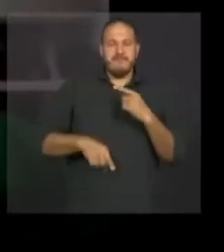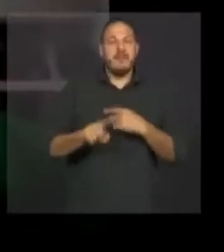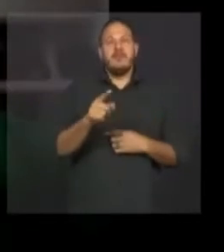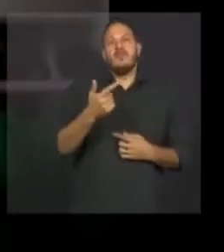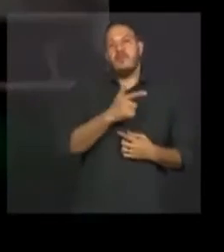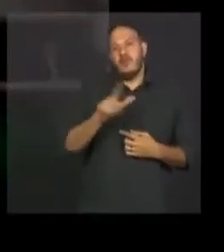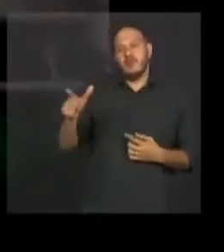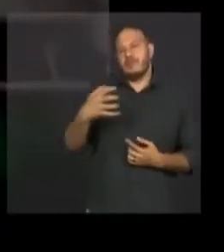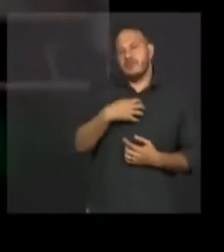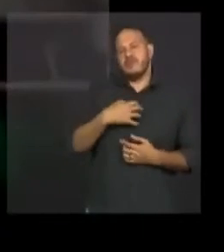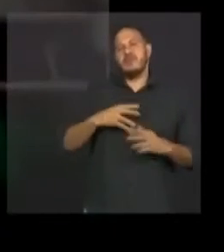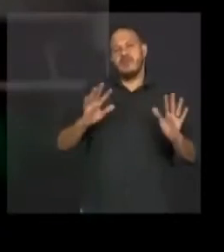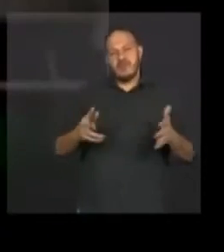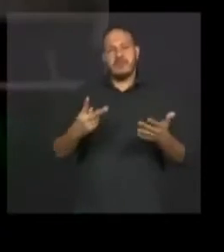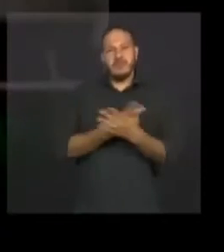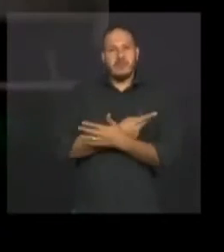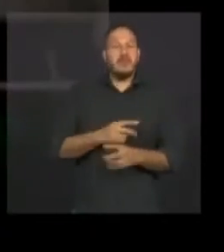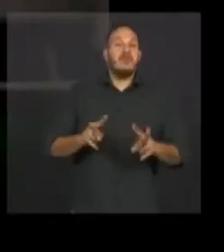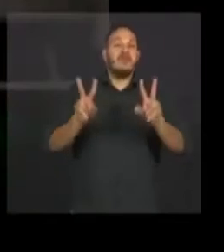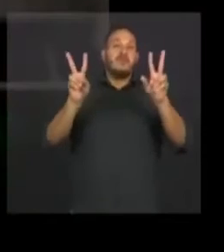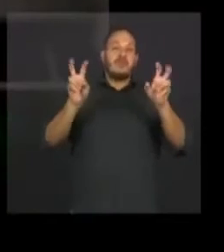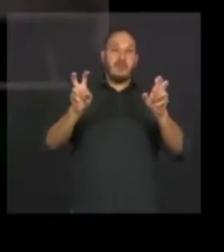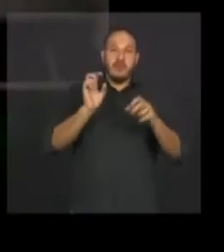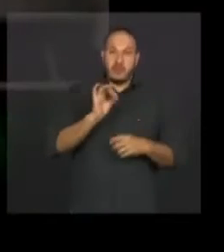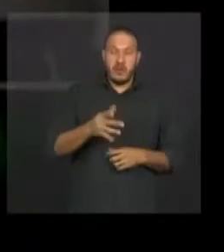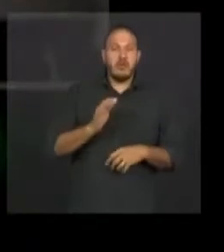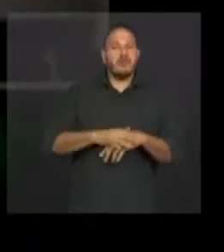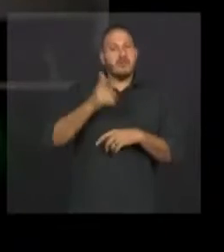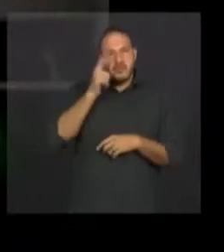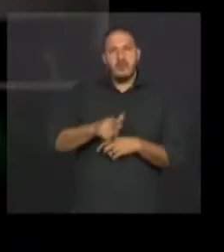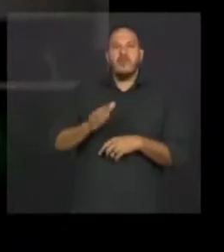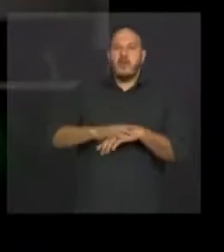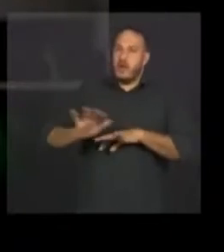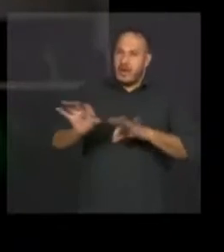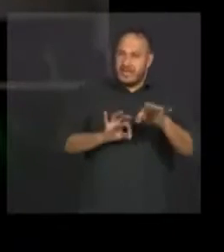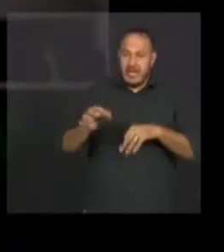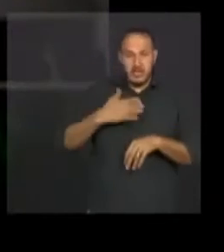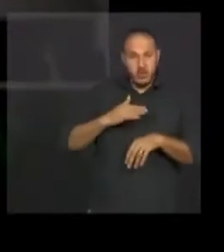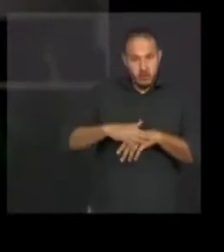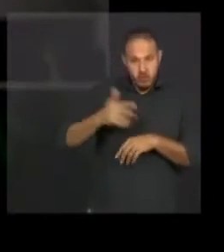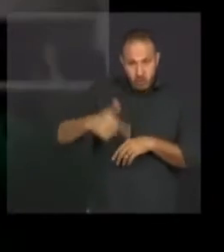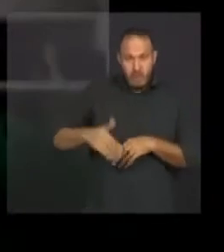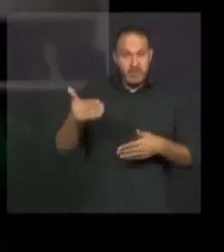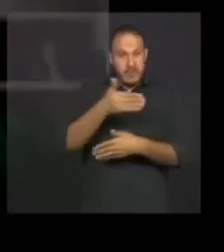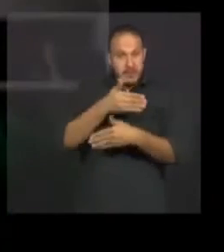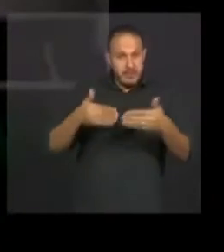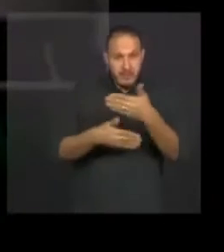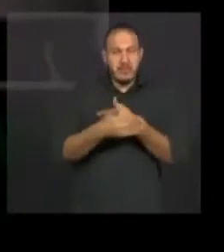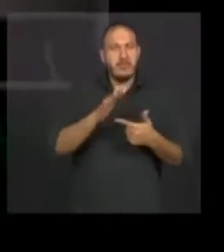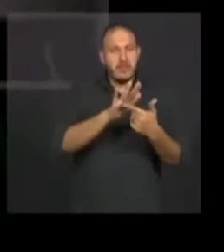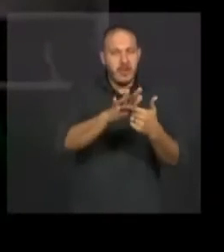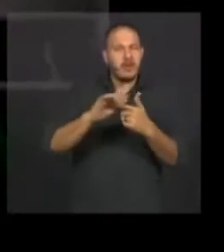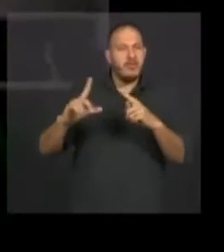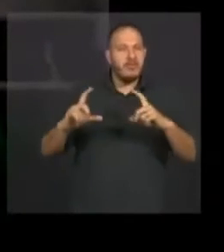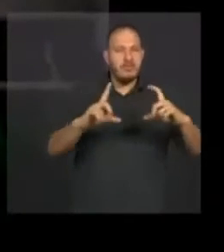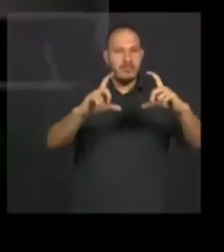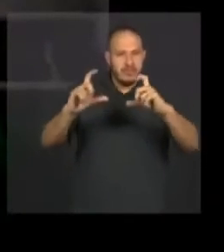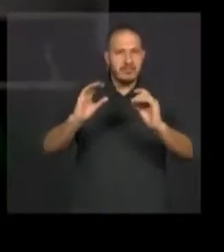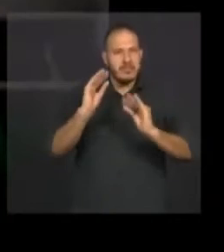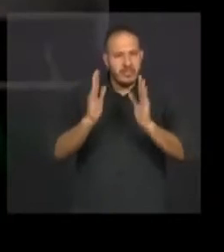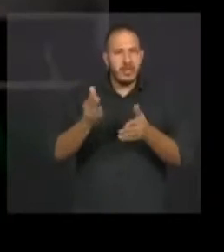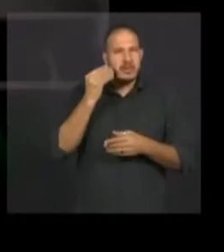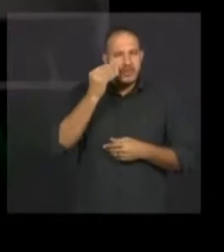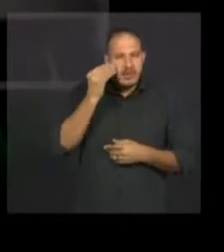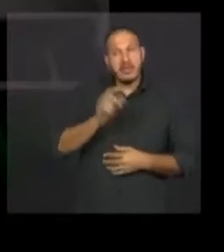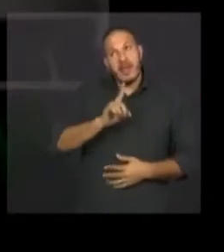outra ocasião em que eu trate só disso, organizar de novo a minha apresentação e mostrar, inclusive, algumas ilustrações dessa experiência na